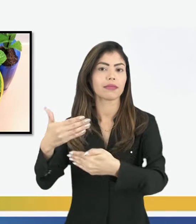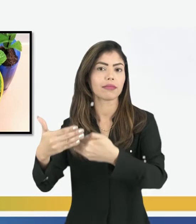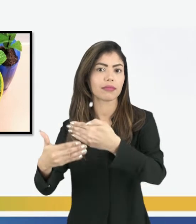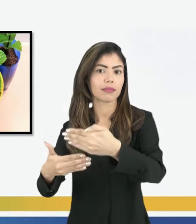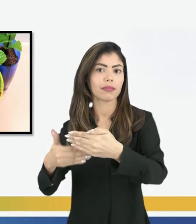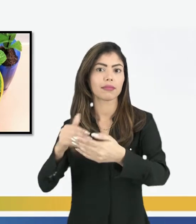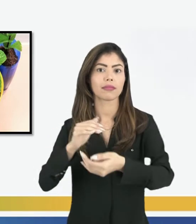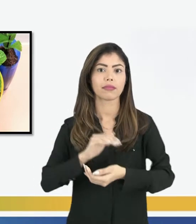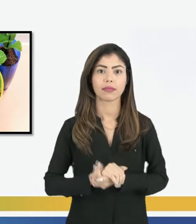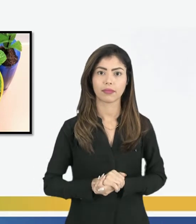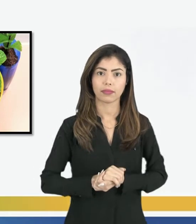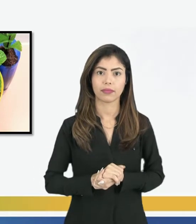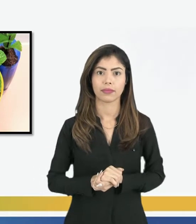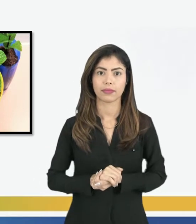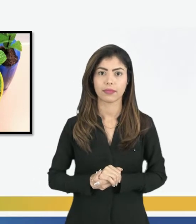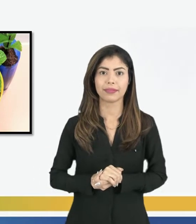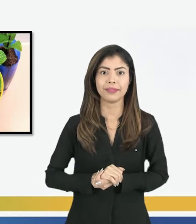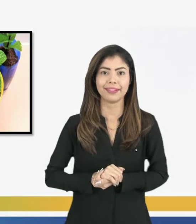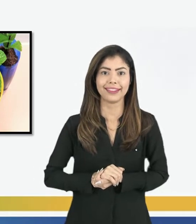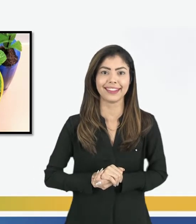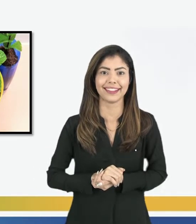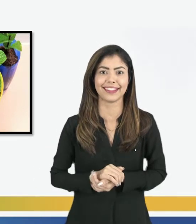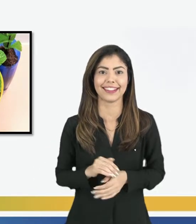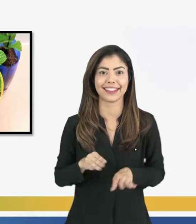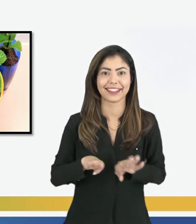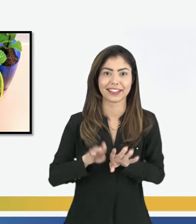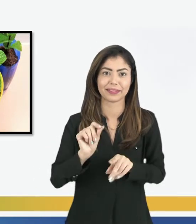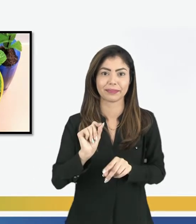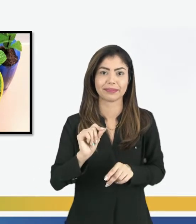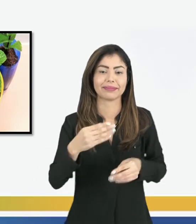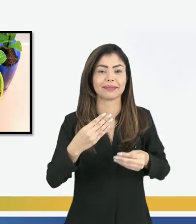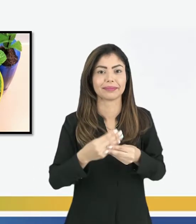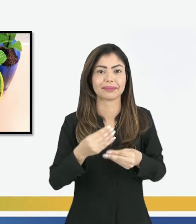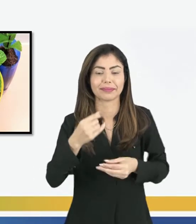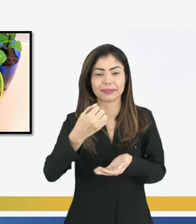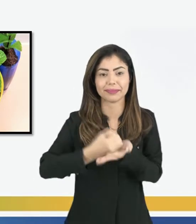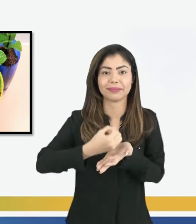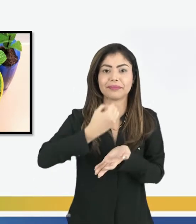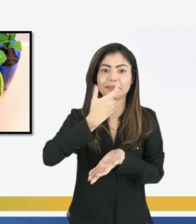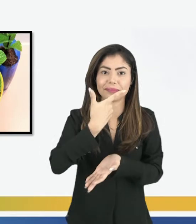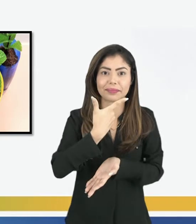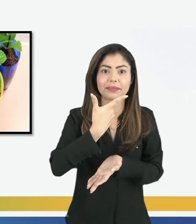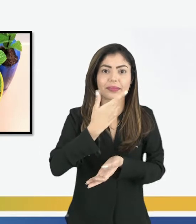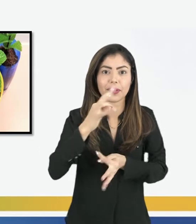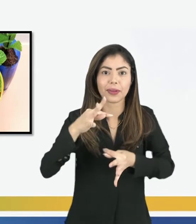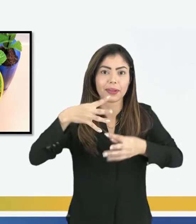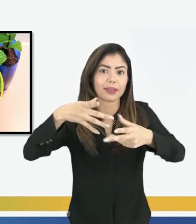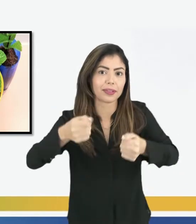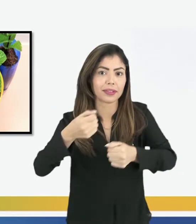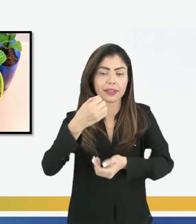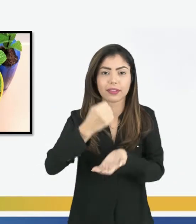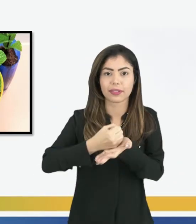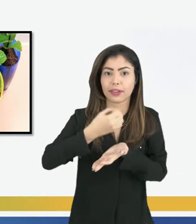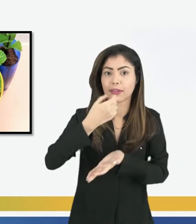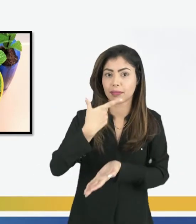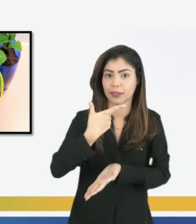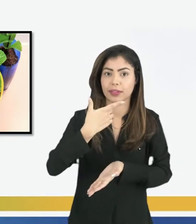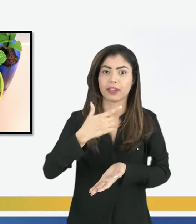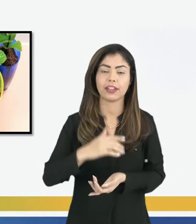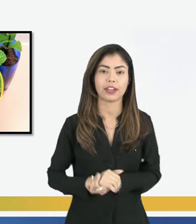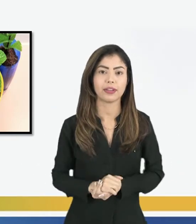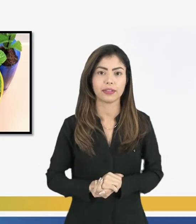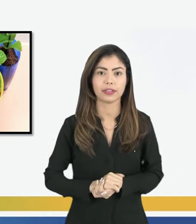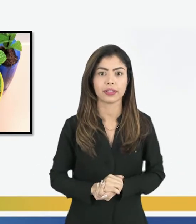de medicação, em remédios. E a maioria, ou quase todos os remédios vendidos